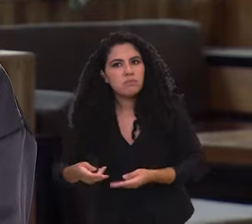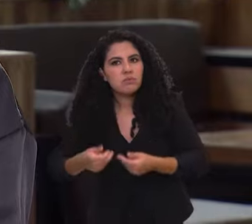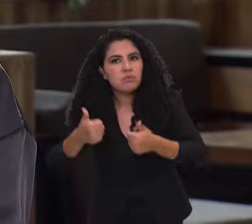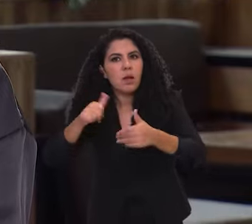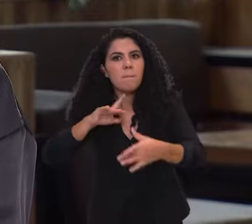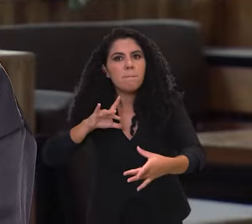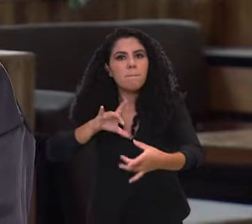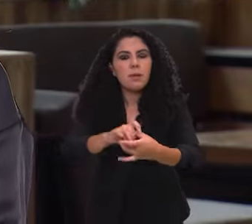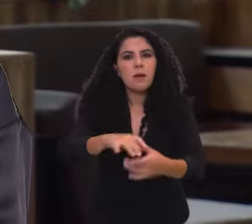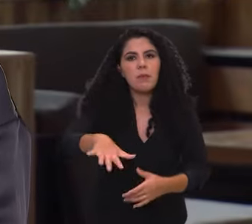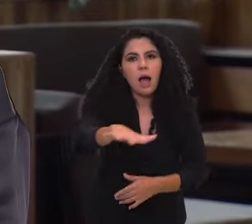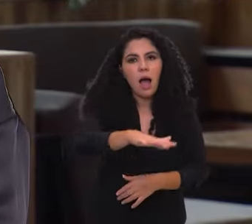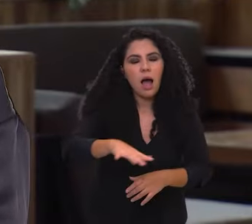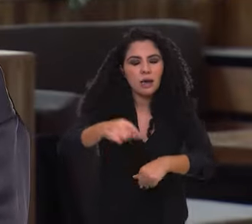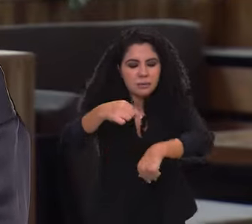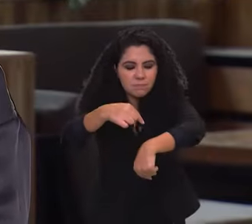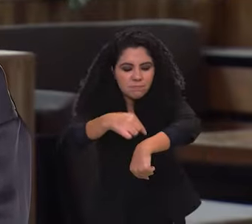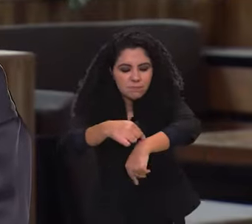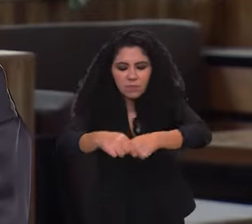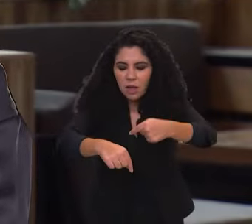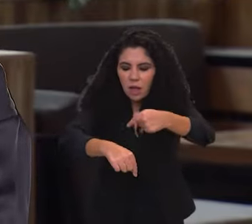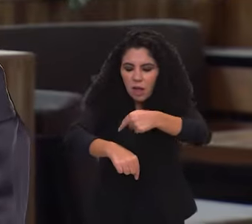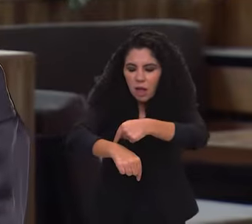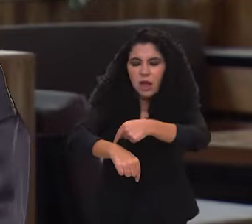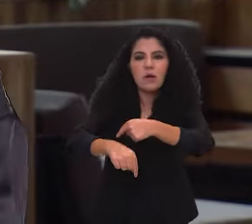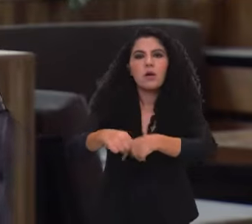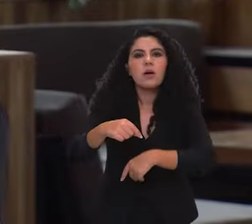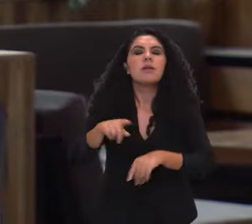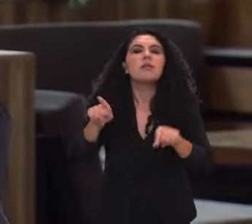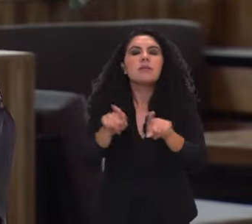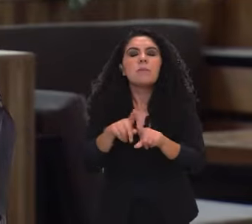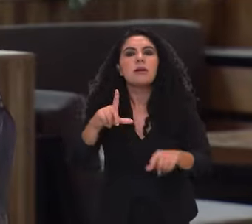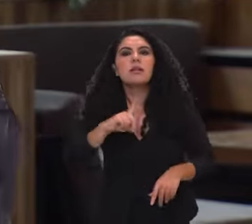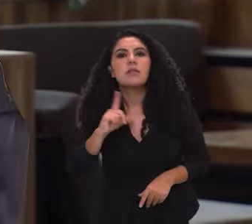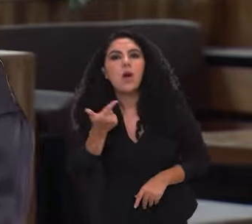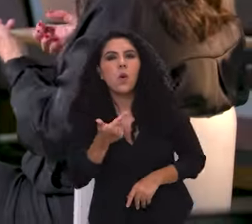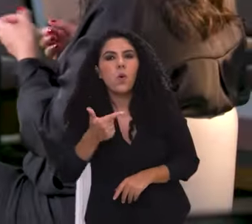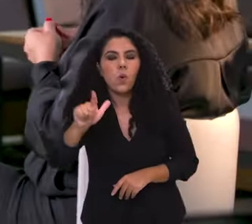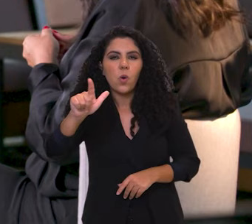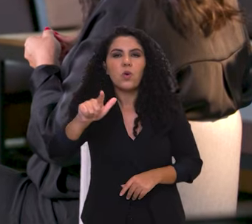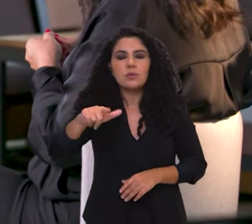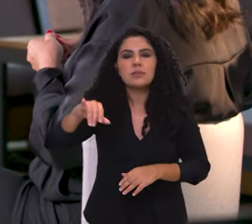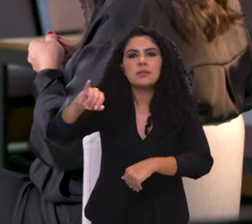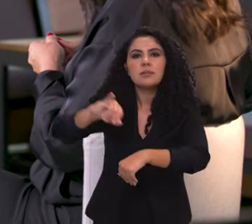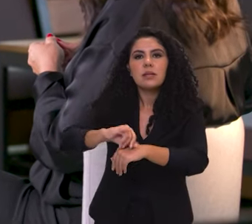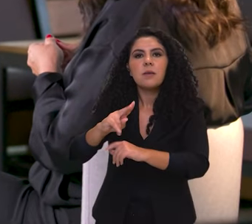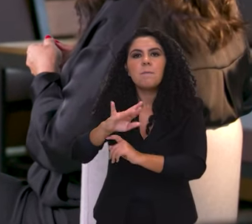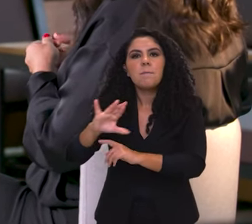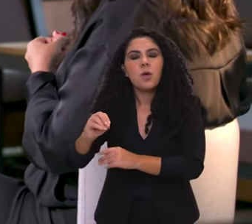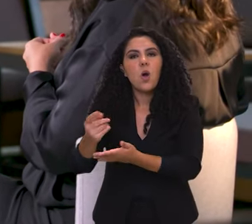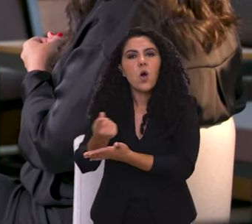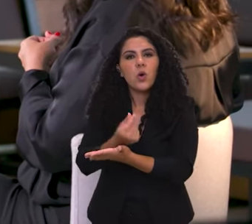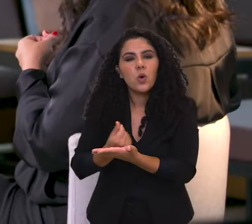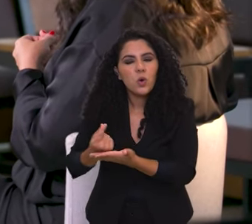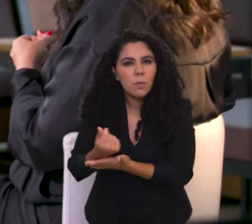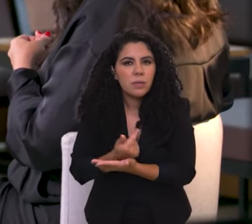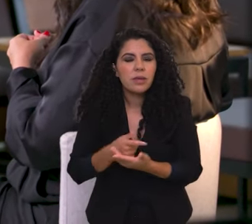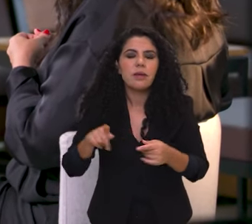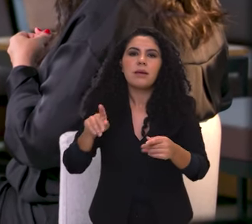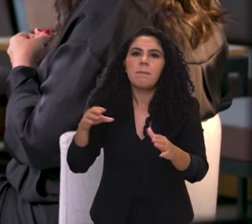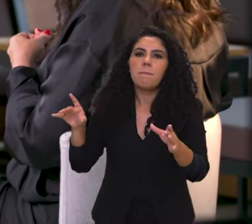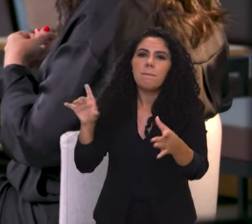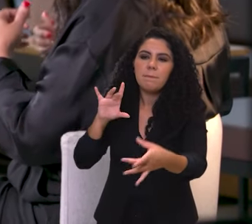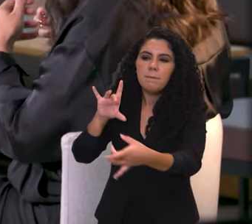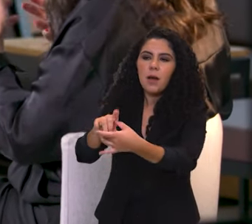setor da apicultura. A gente trabalha, por exemplo, centros de bioeconomia na rota da biodiversidade. A gente